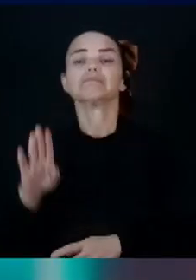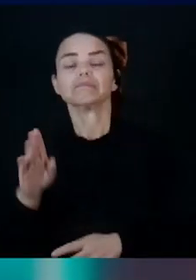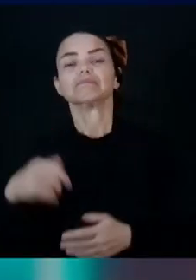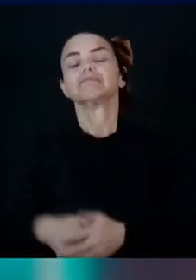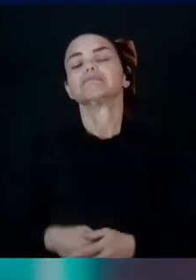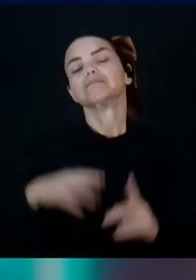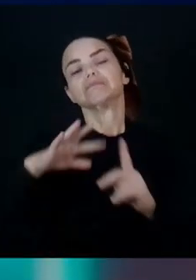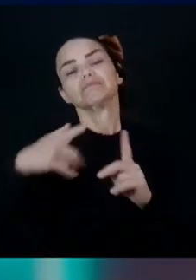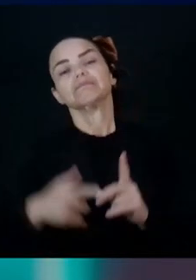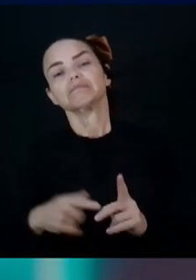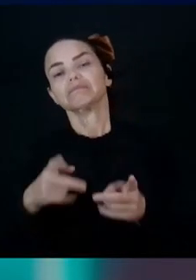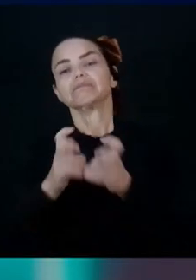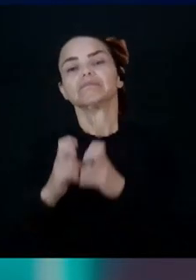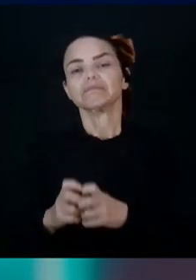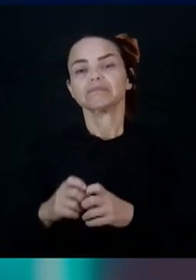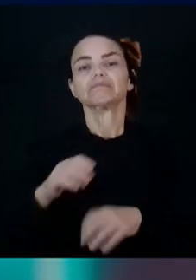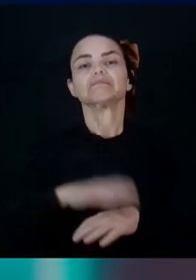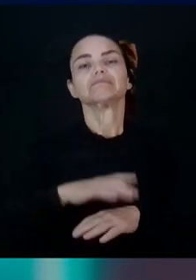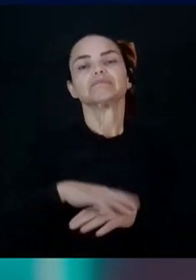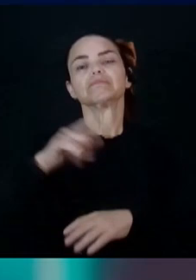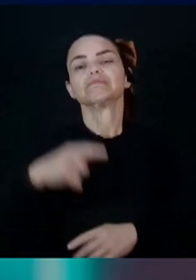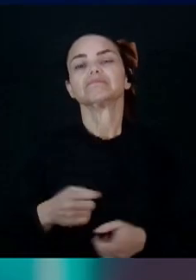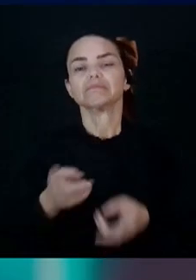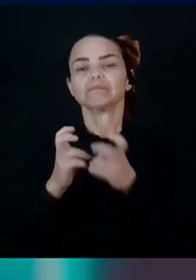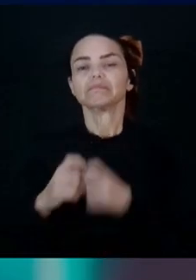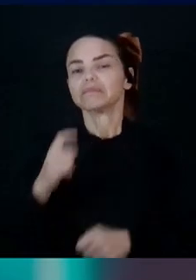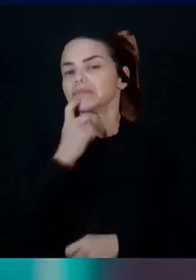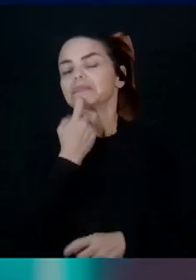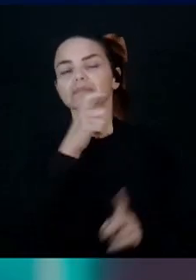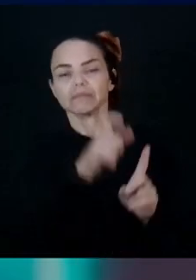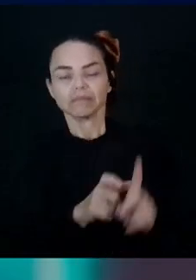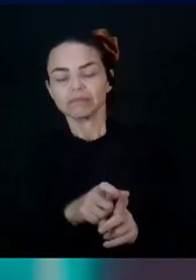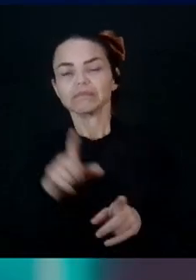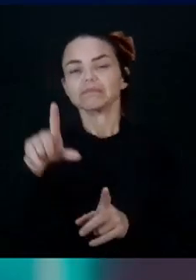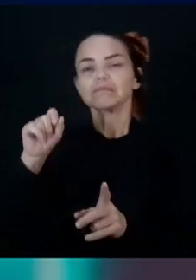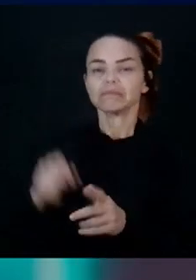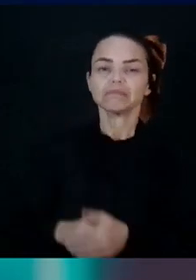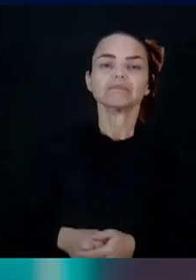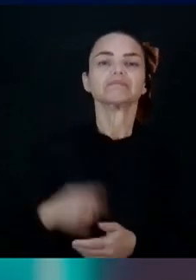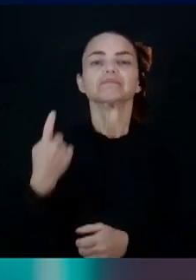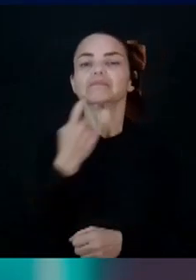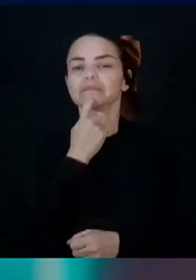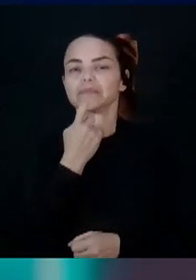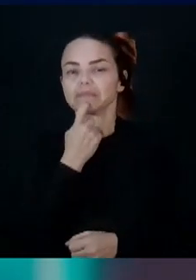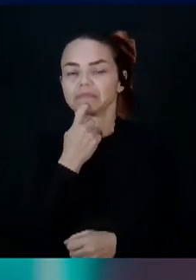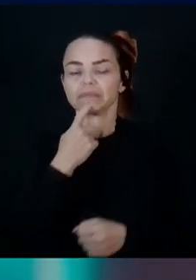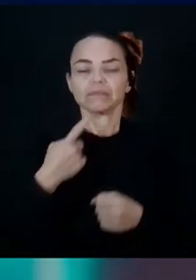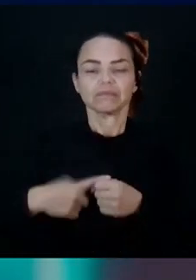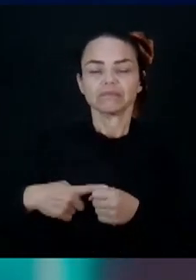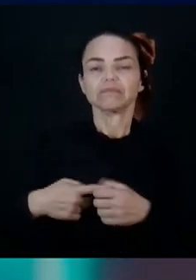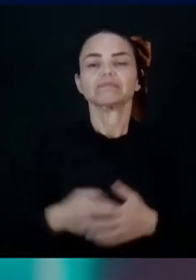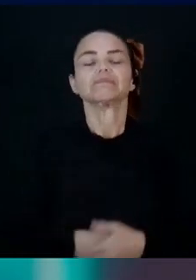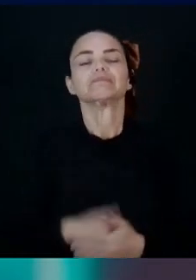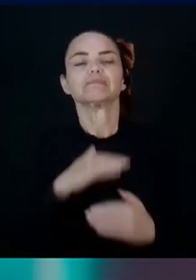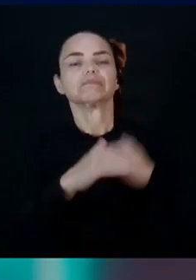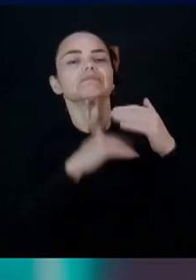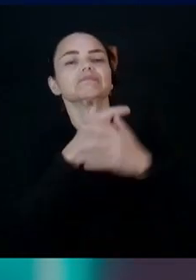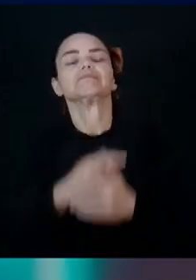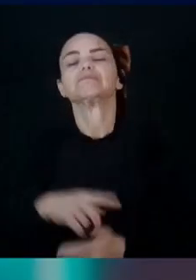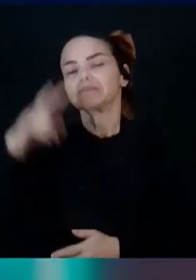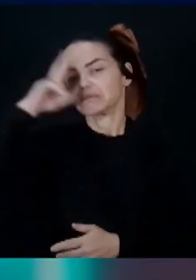o reconhecimento de Campinas a uma pessoa que escolheu a nossa cidade para construir a sua história,